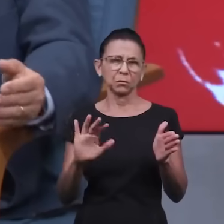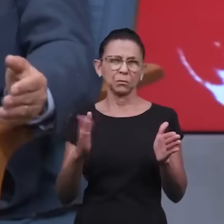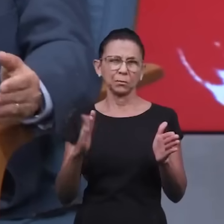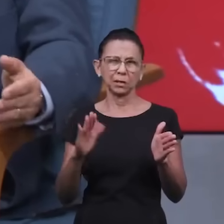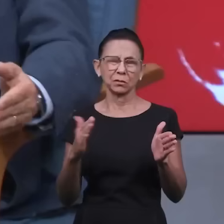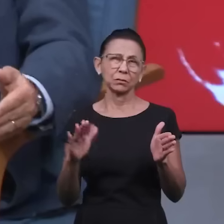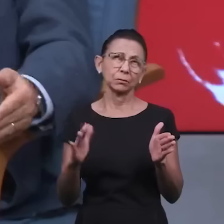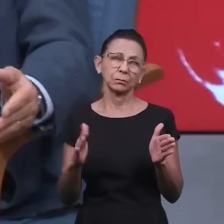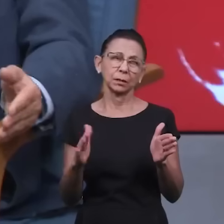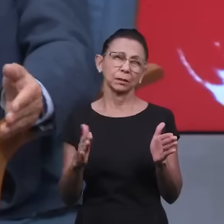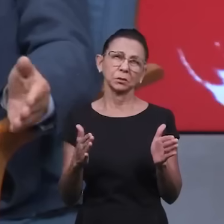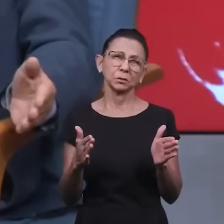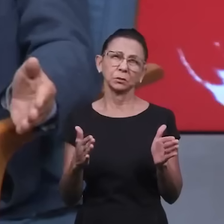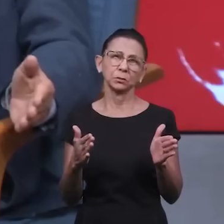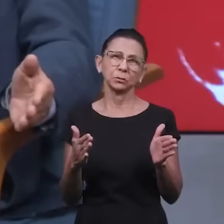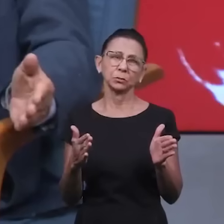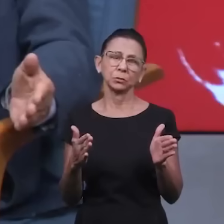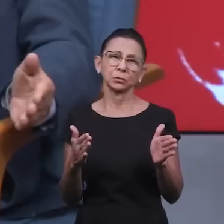ou menos 28,